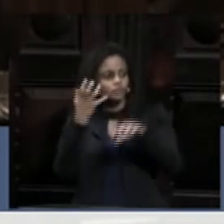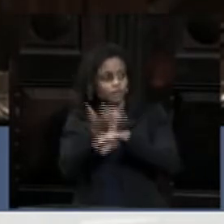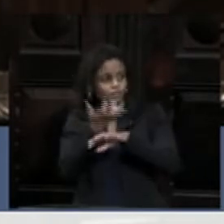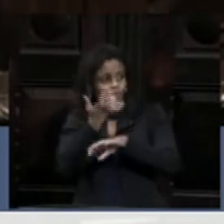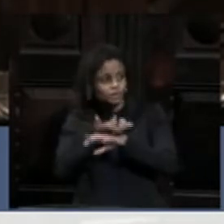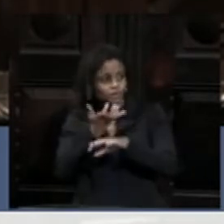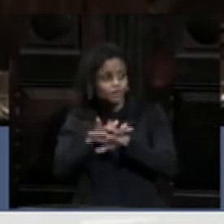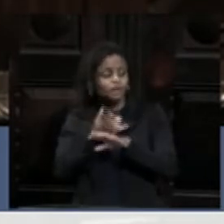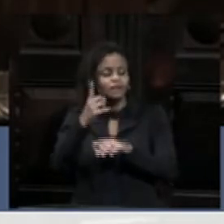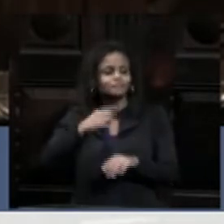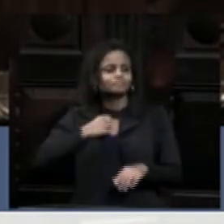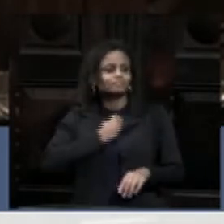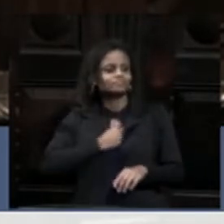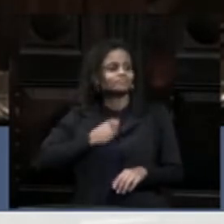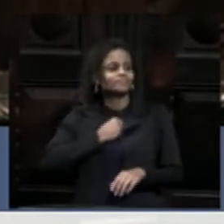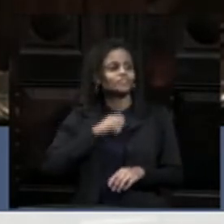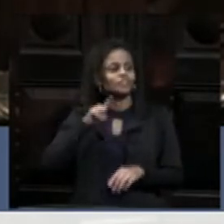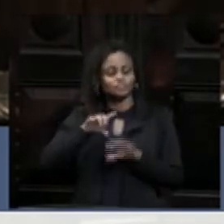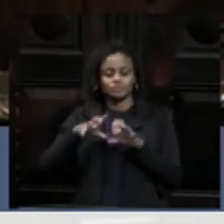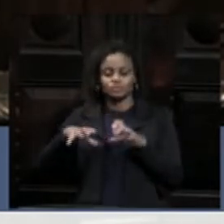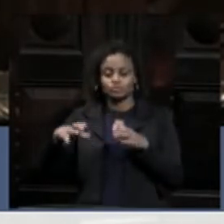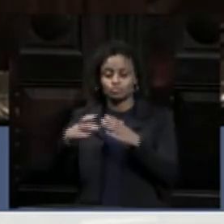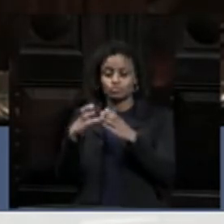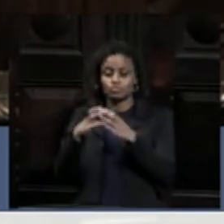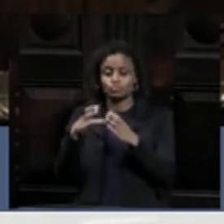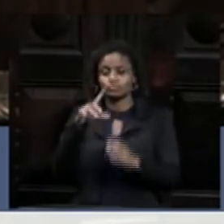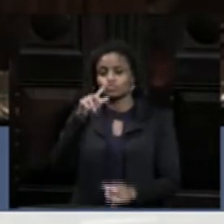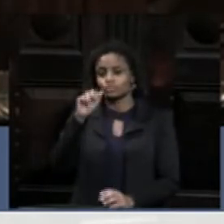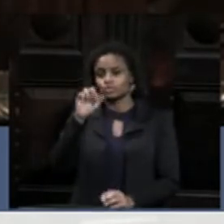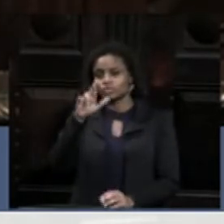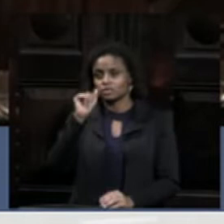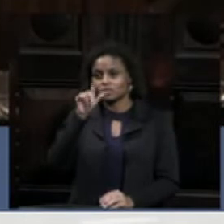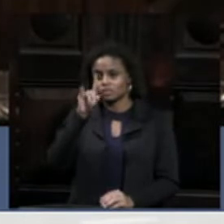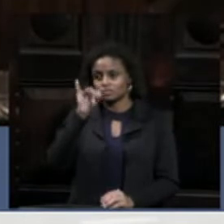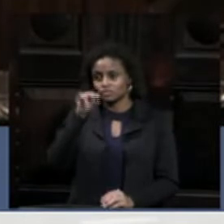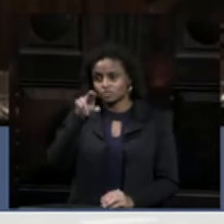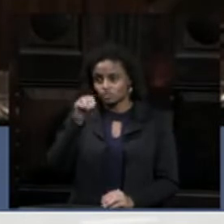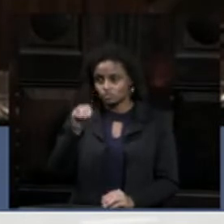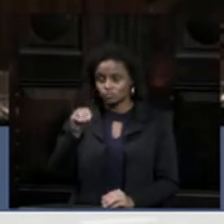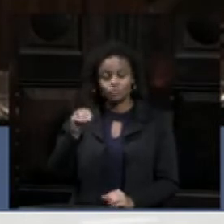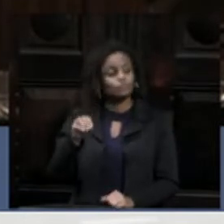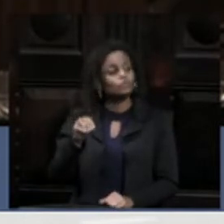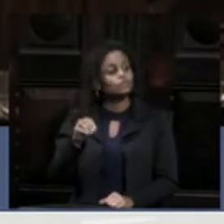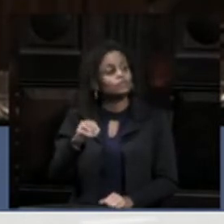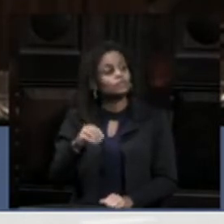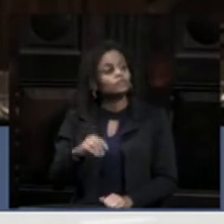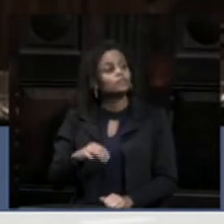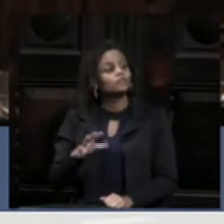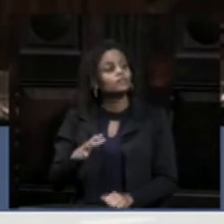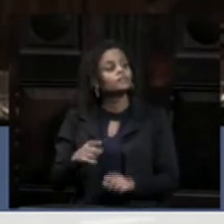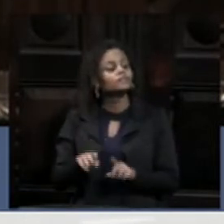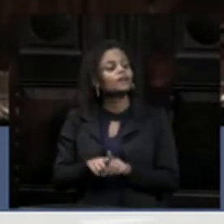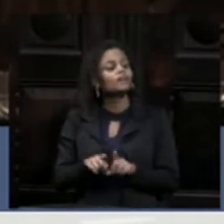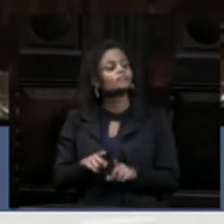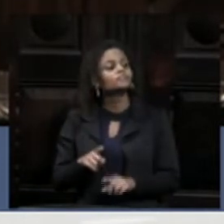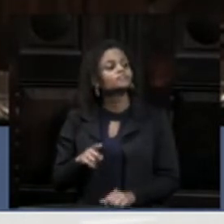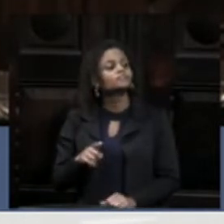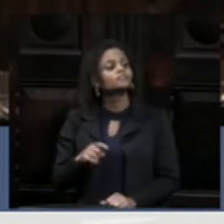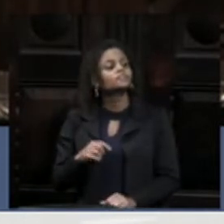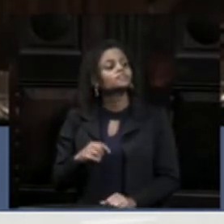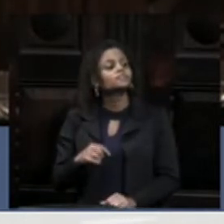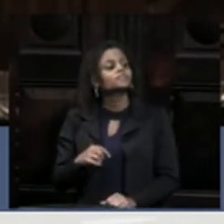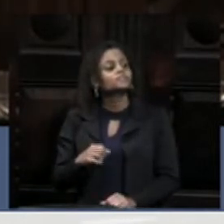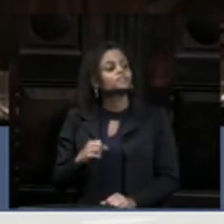fui porque não tinha idade para ser geraldino, mas quero dizer que a nostalgia fica realmente para o Canal